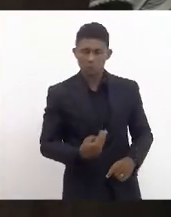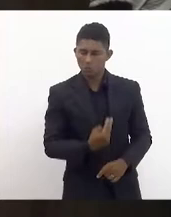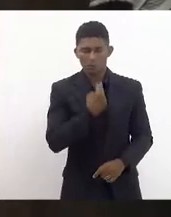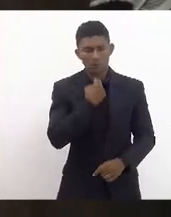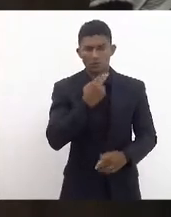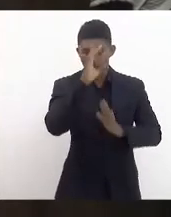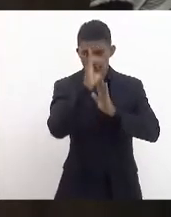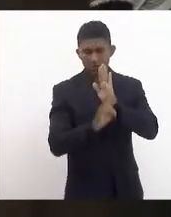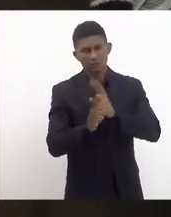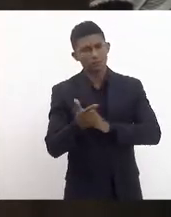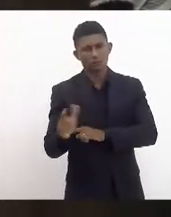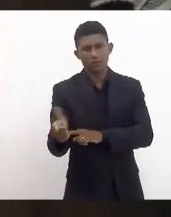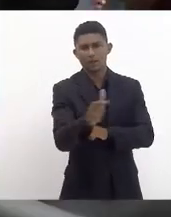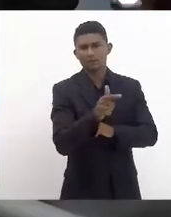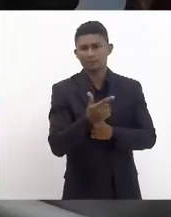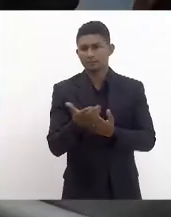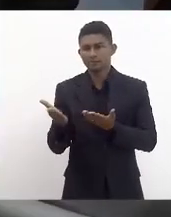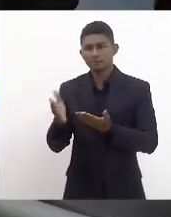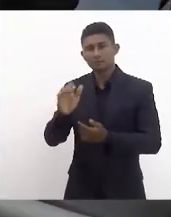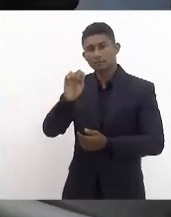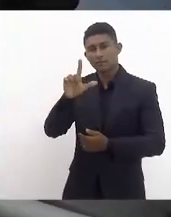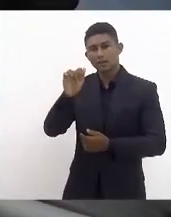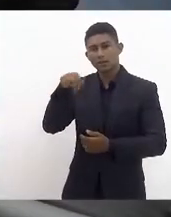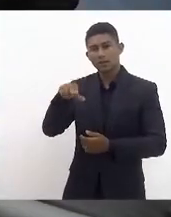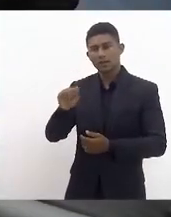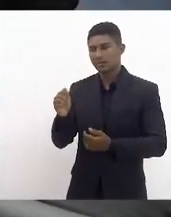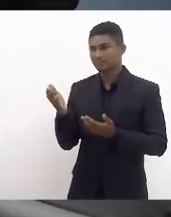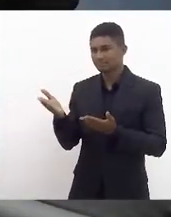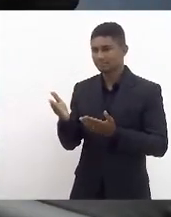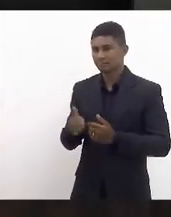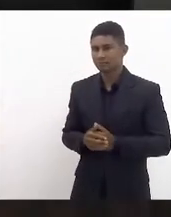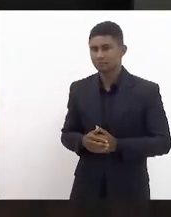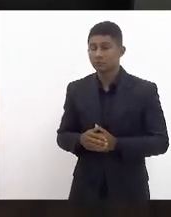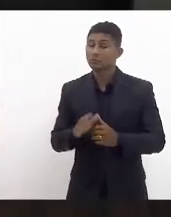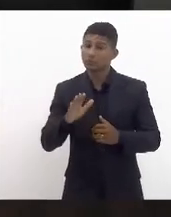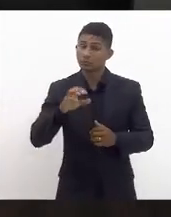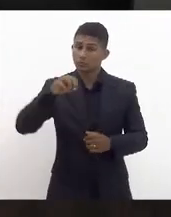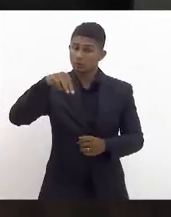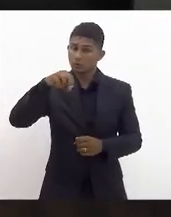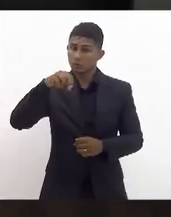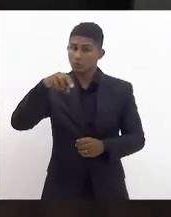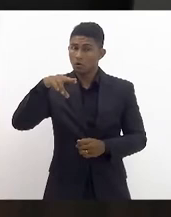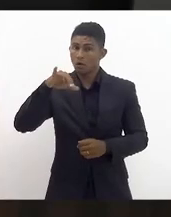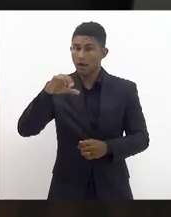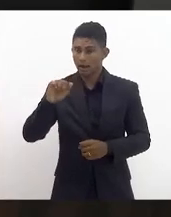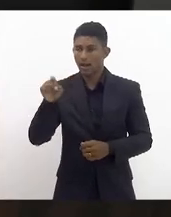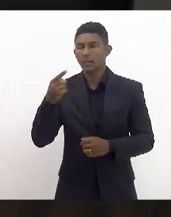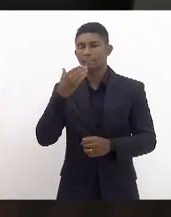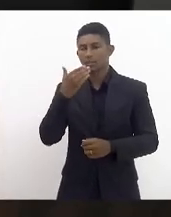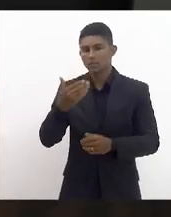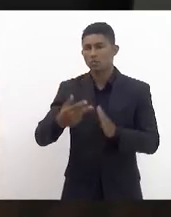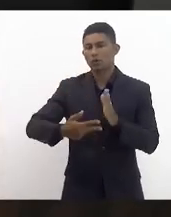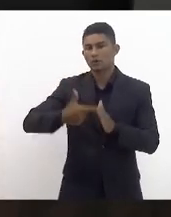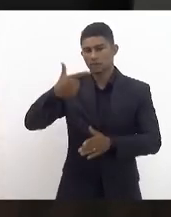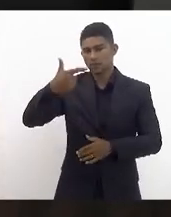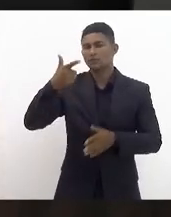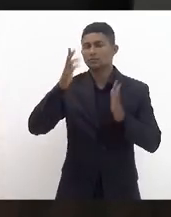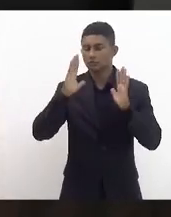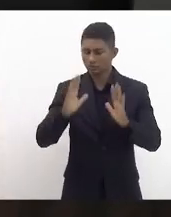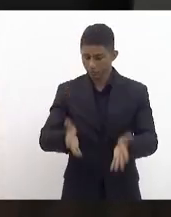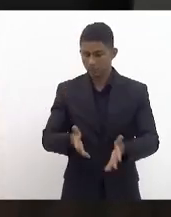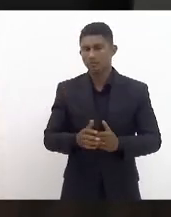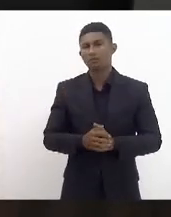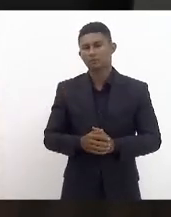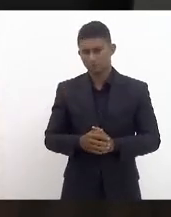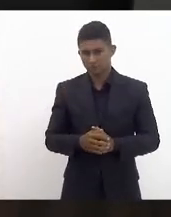isso. Deputada Alana, desculpa. Deixa um instante, por favor, que a deputada Mônica já pediu duas vezes, ela está aqui no sistema. Eu queria, antes da